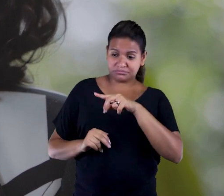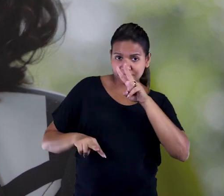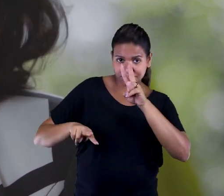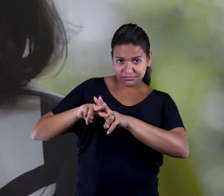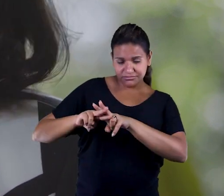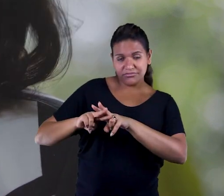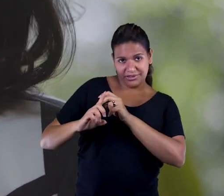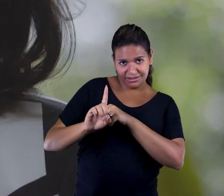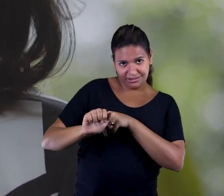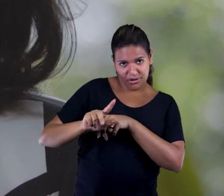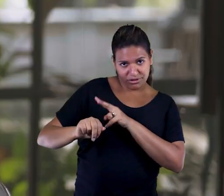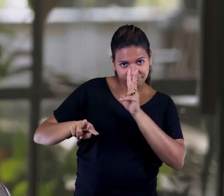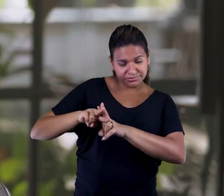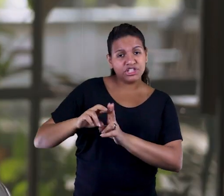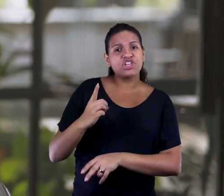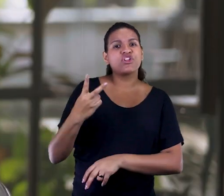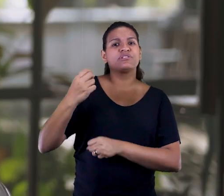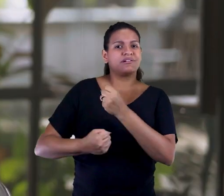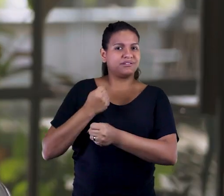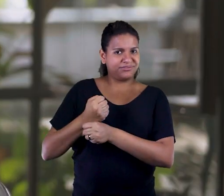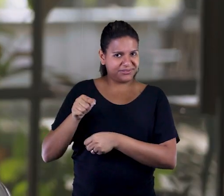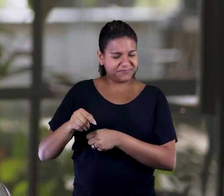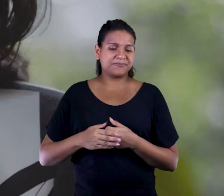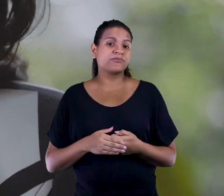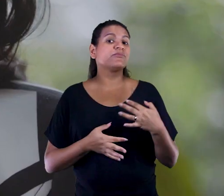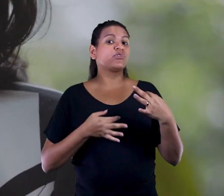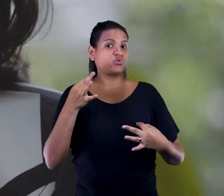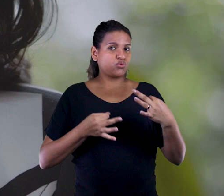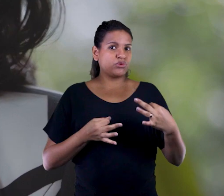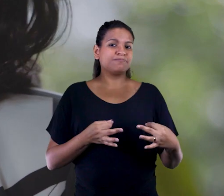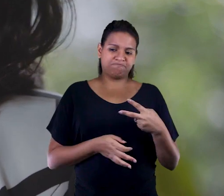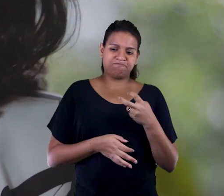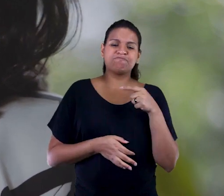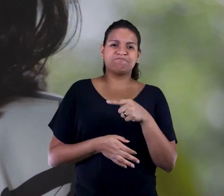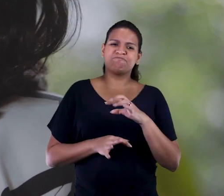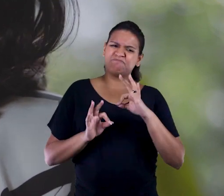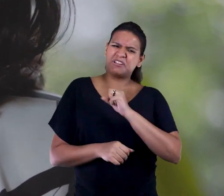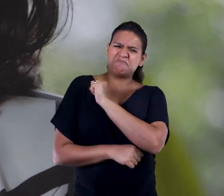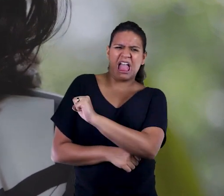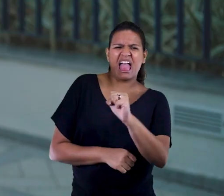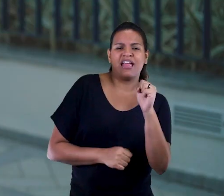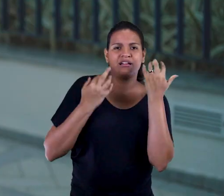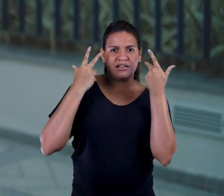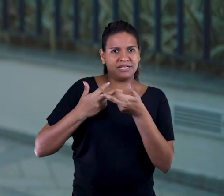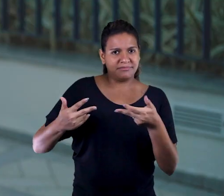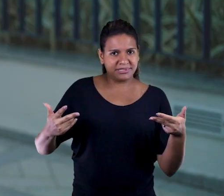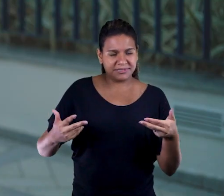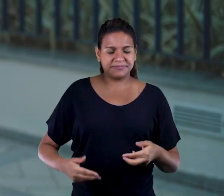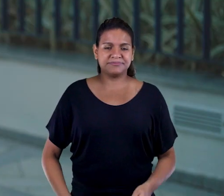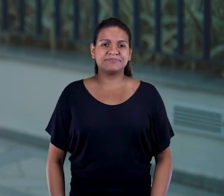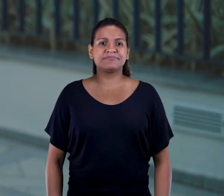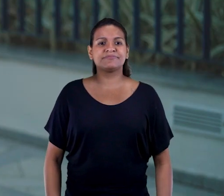a 12 anos. E a juíza reconheceu que ela era realmente uma serial killer de animais. A gente estima